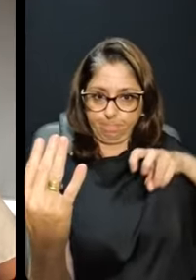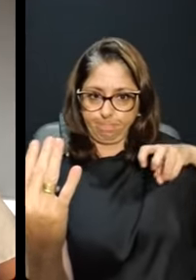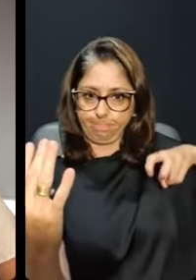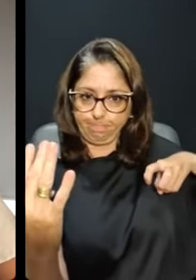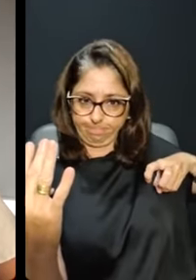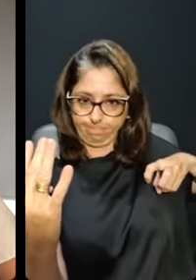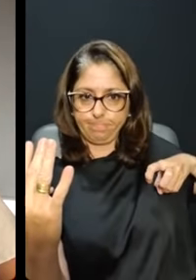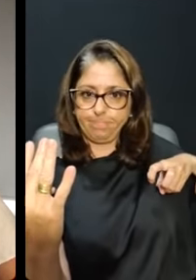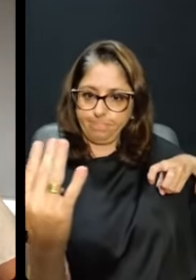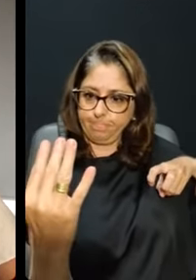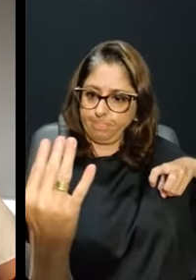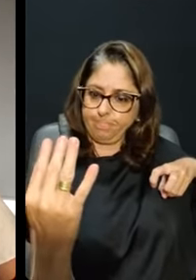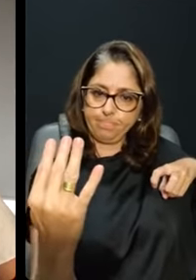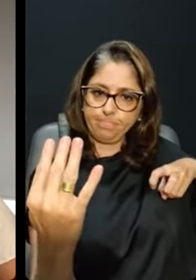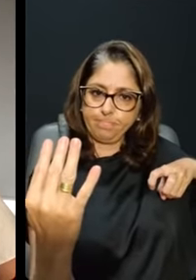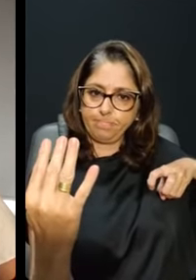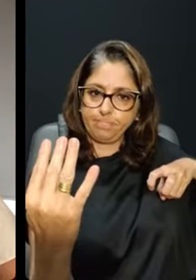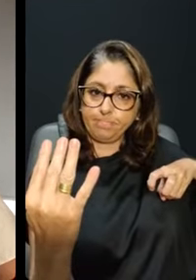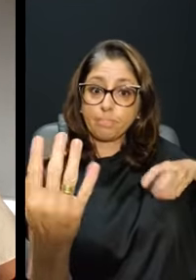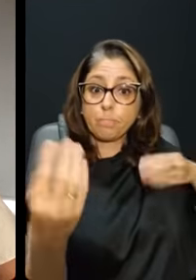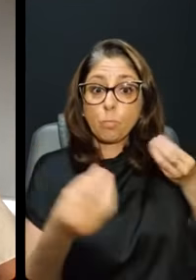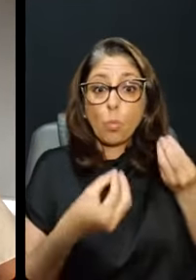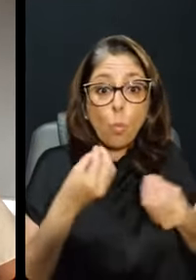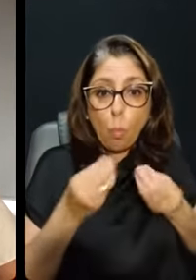você fala sobre